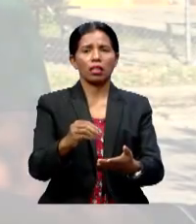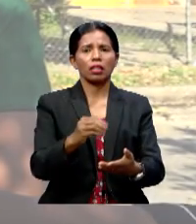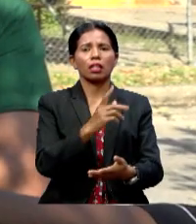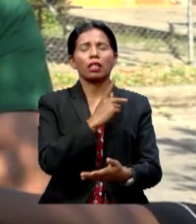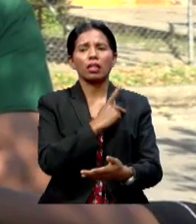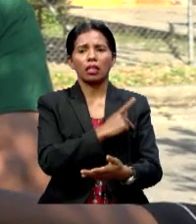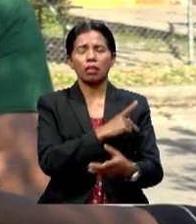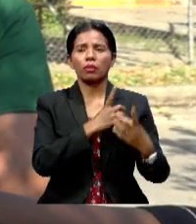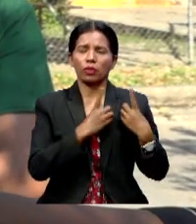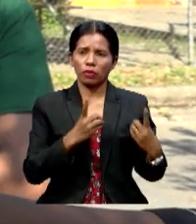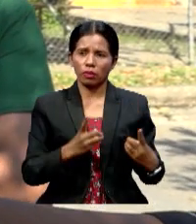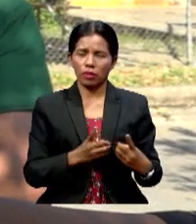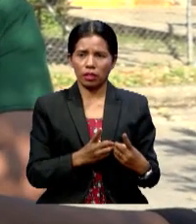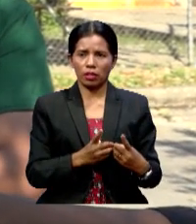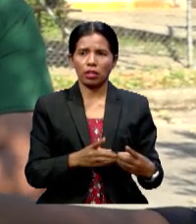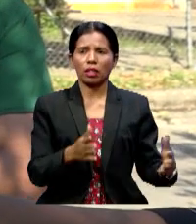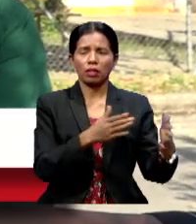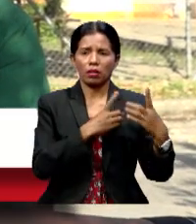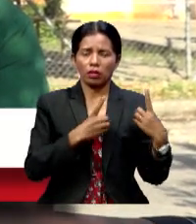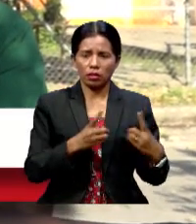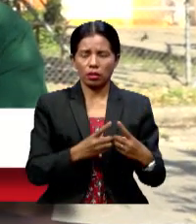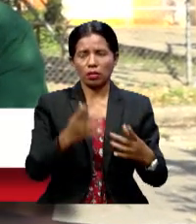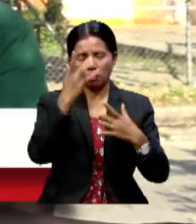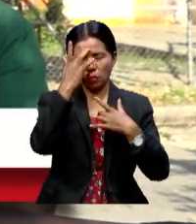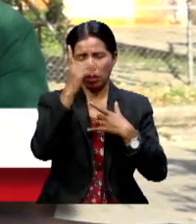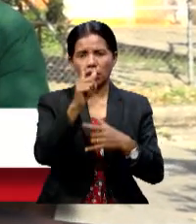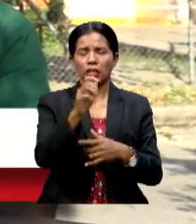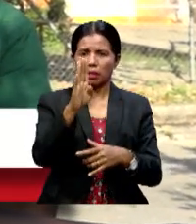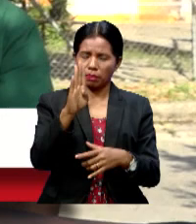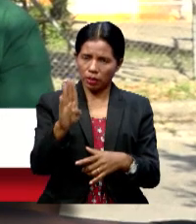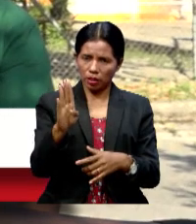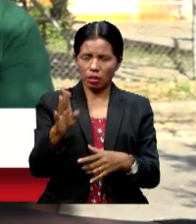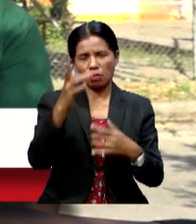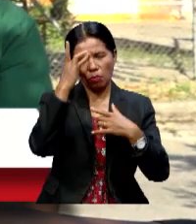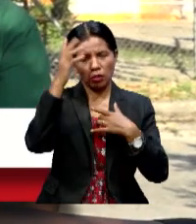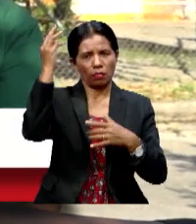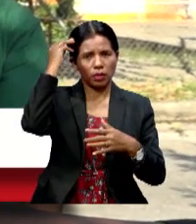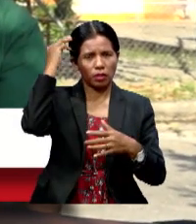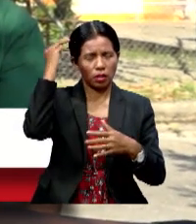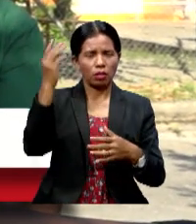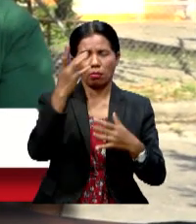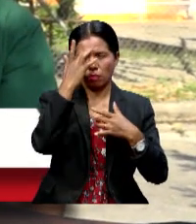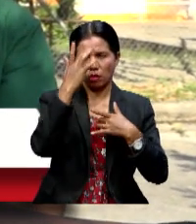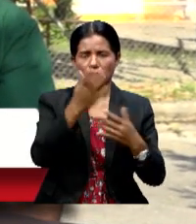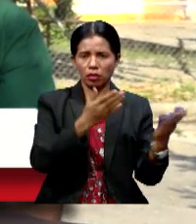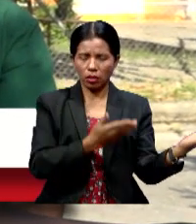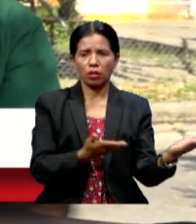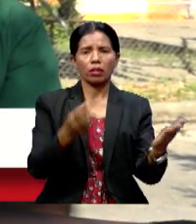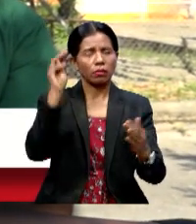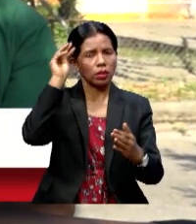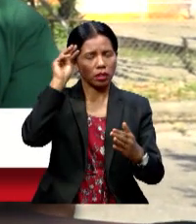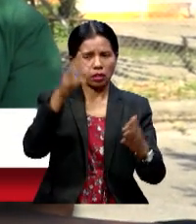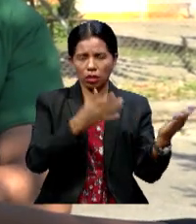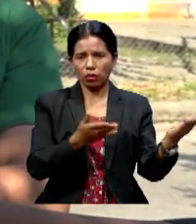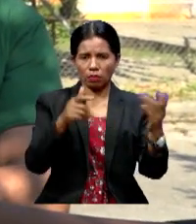tuberculoso, diar tuberculoso, Sira moras mental. Moras crónicos sira nebe man sa agora da ministra da siglori maiane